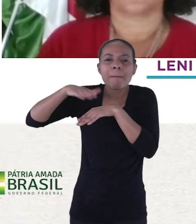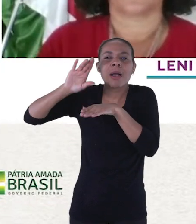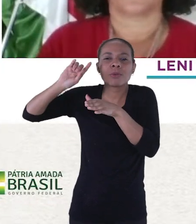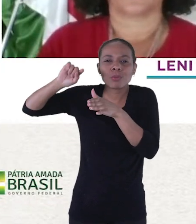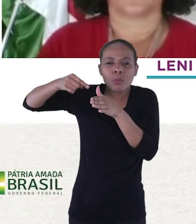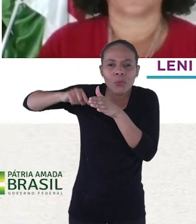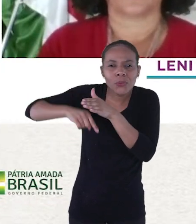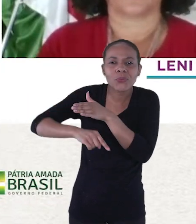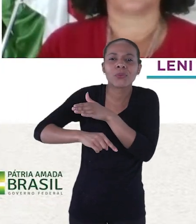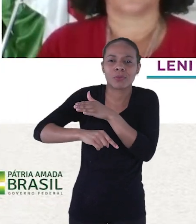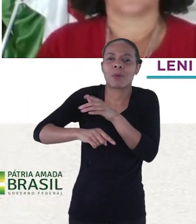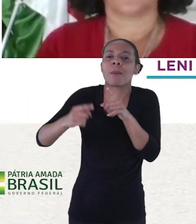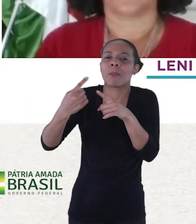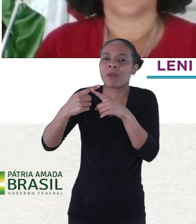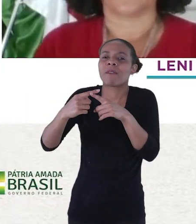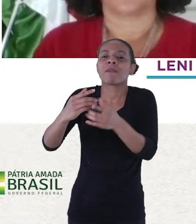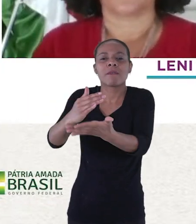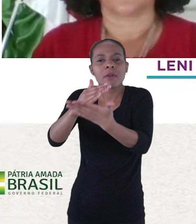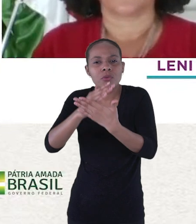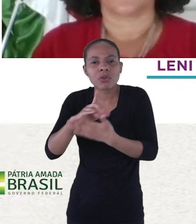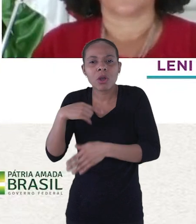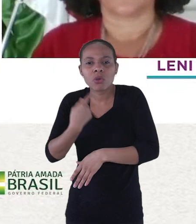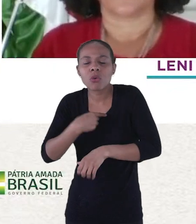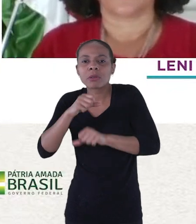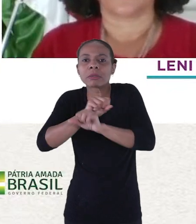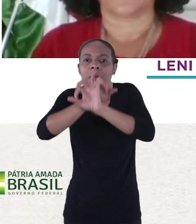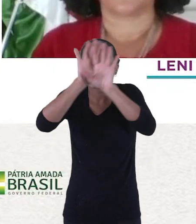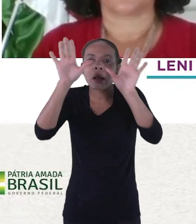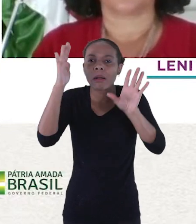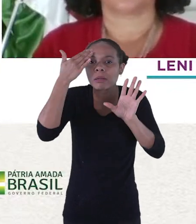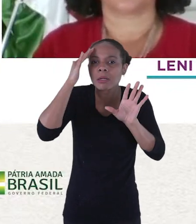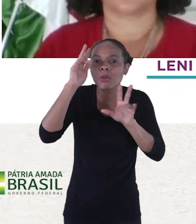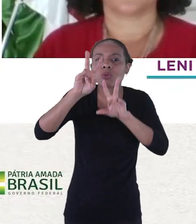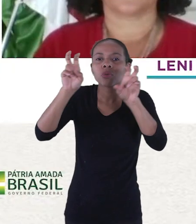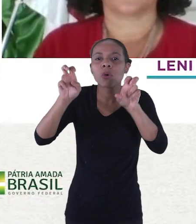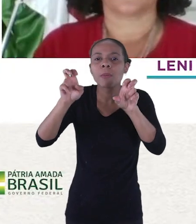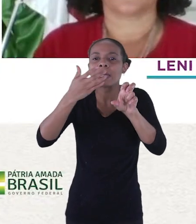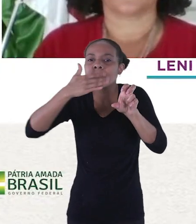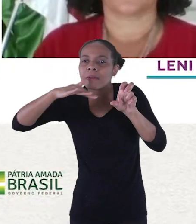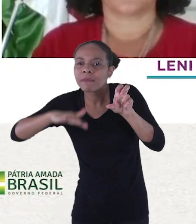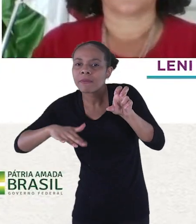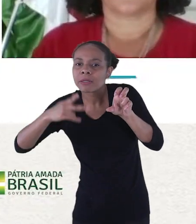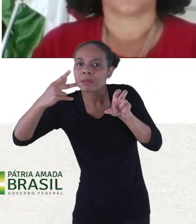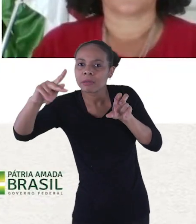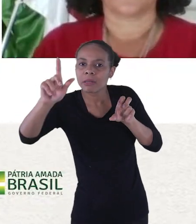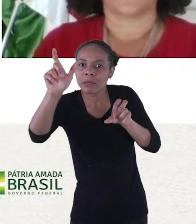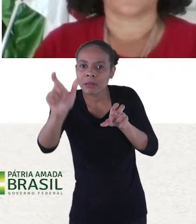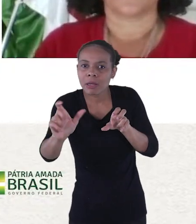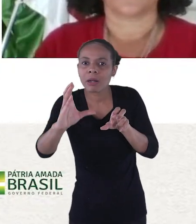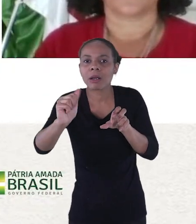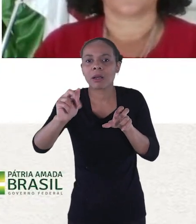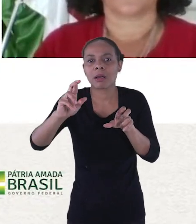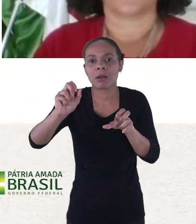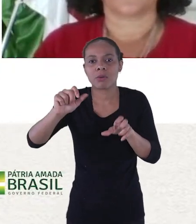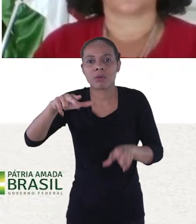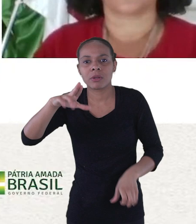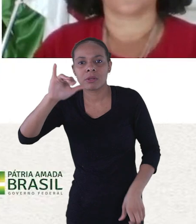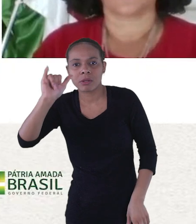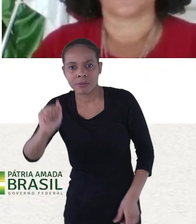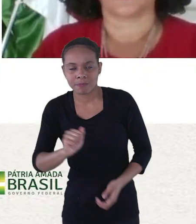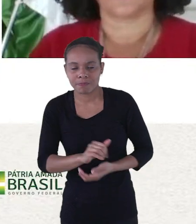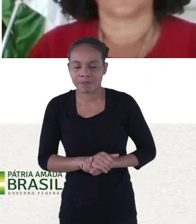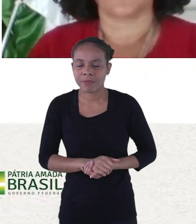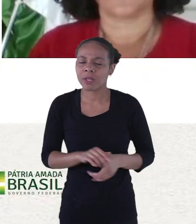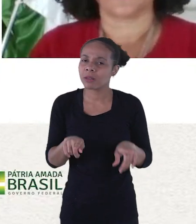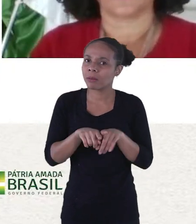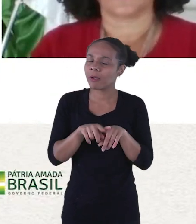esclarecer essa infância da Carolina. Eu queria só pedir um minuto para você, para falar sobre uma coisa sobre Audálio Dantas,